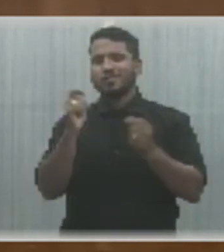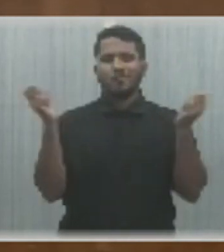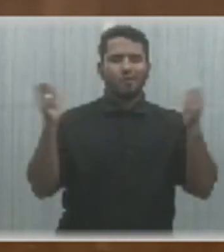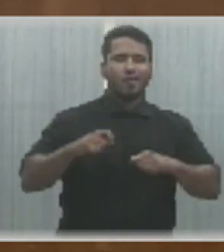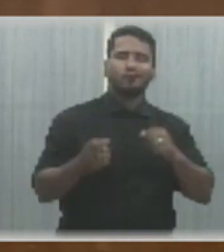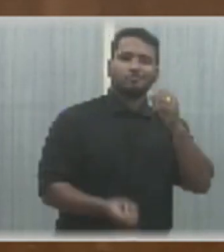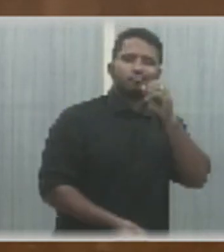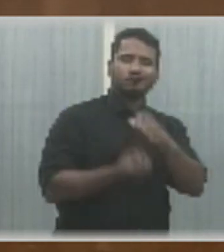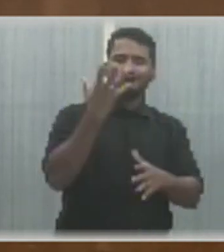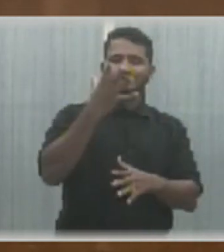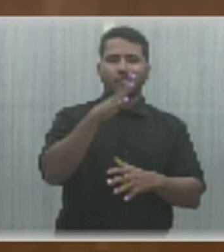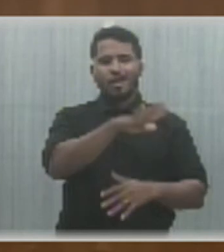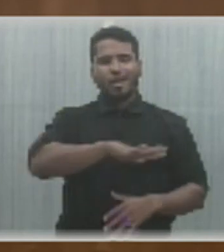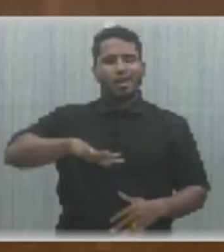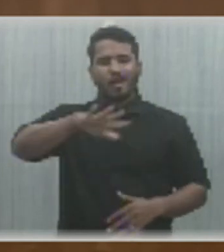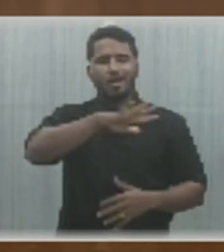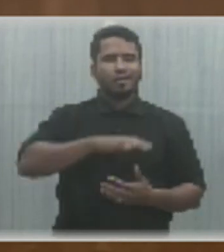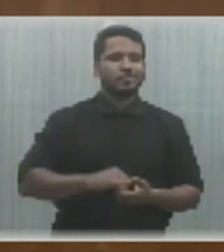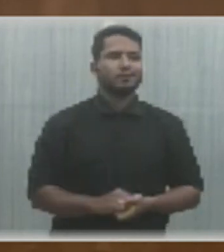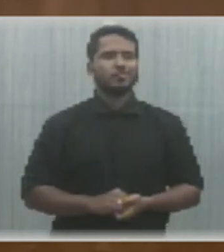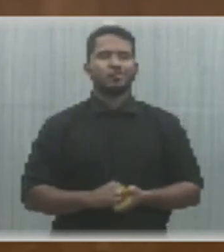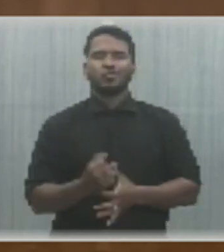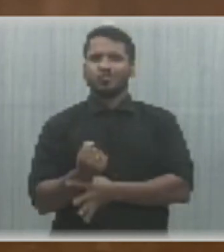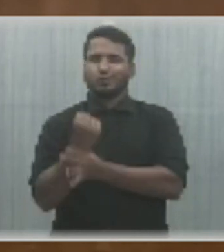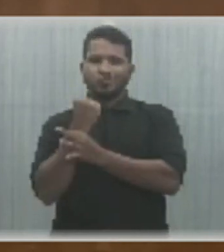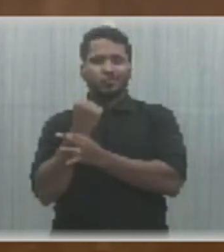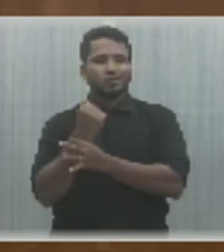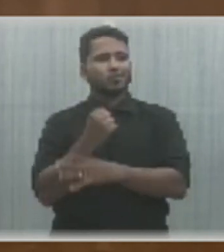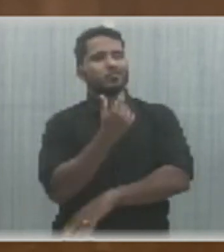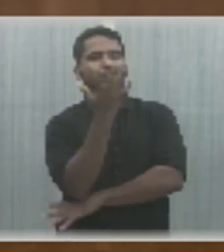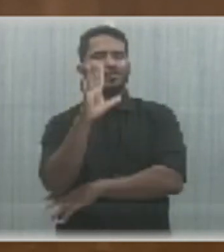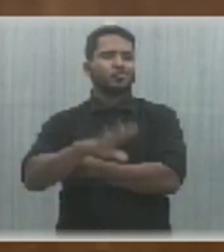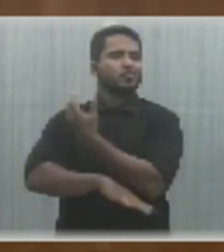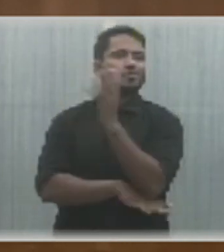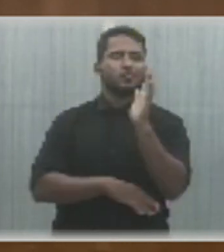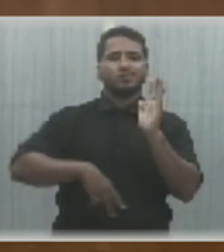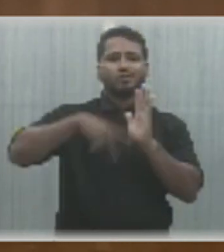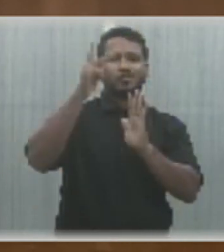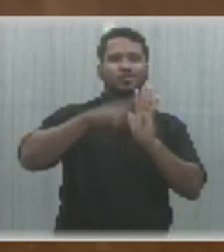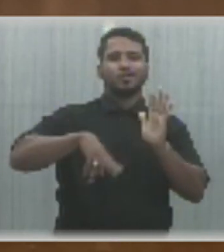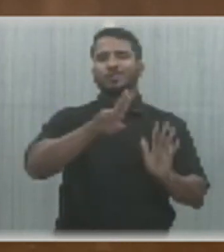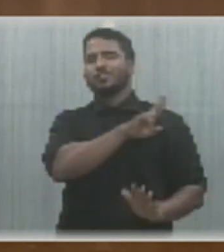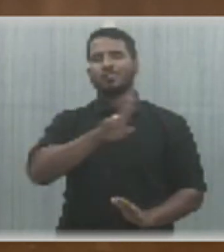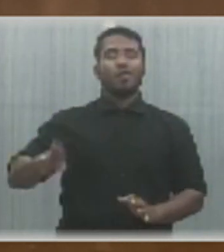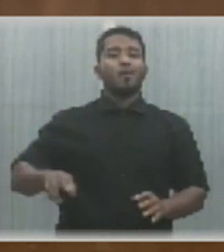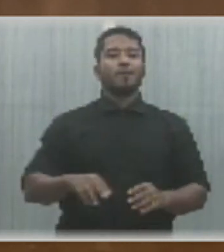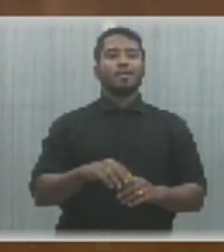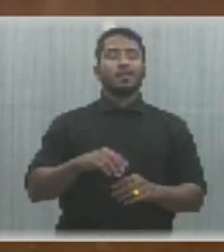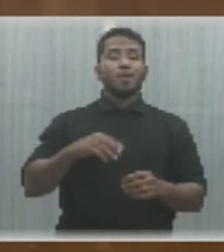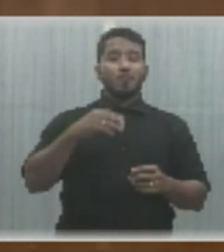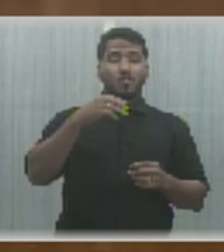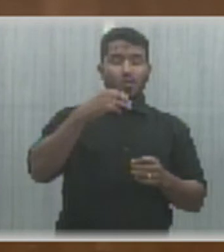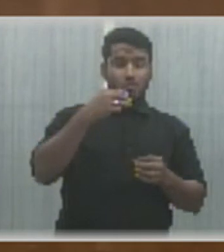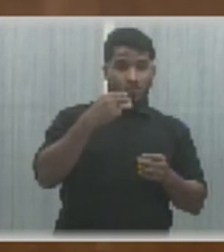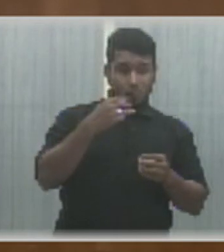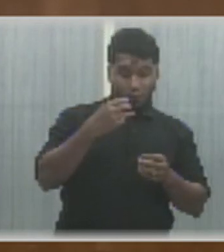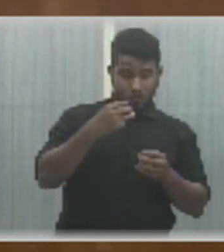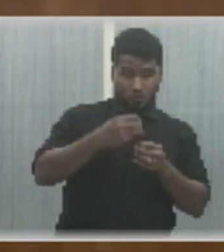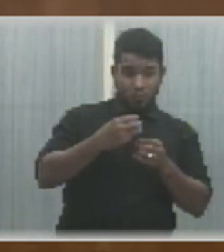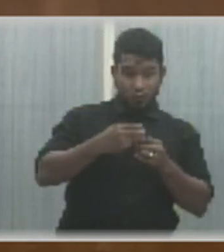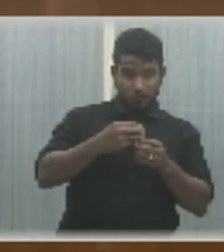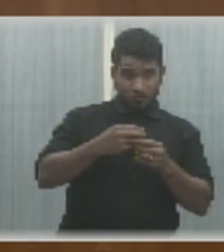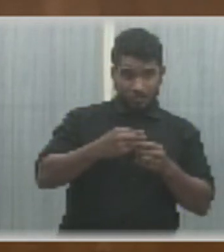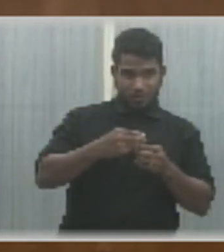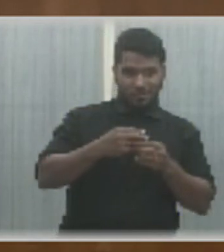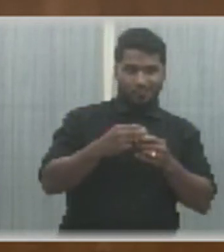instalar essas áreas de preservação ambiental de um projeto denominado Municipark. Gostaria aqui de